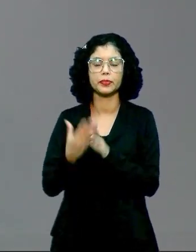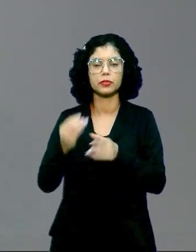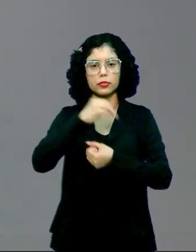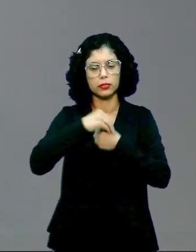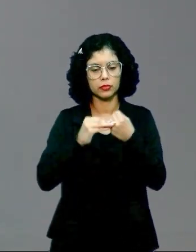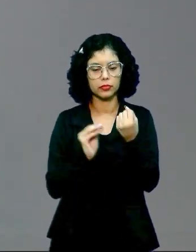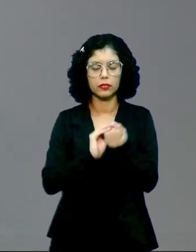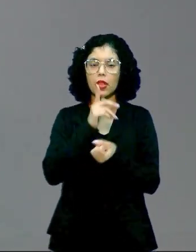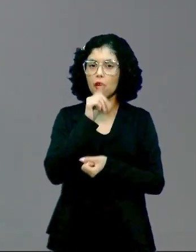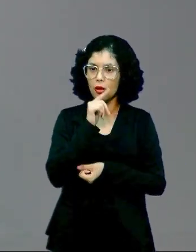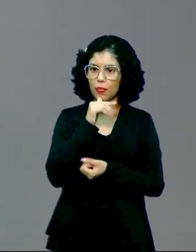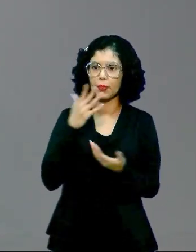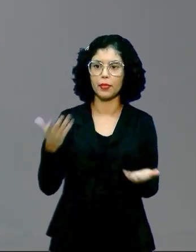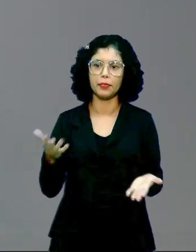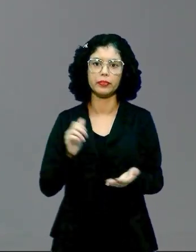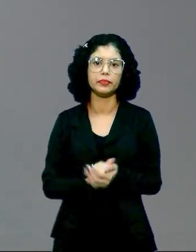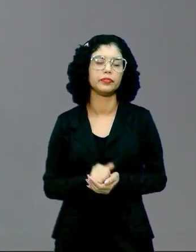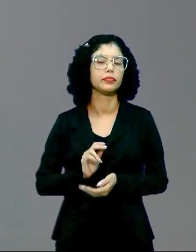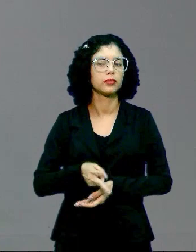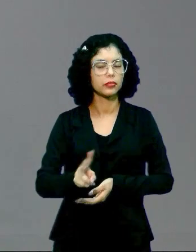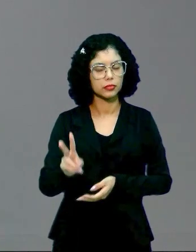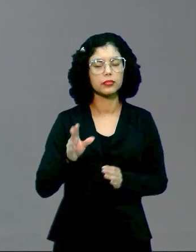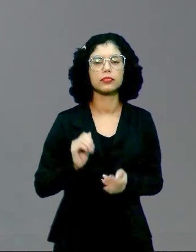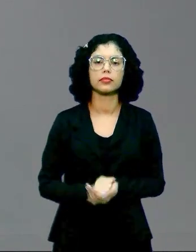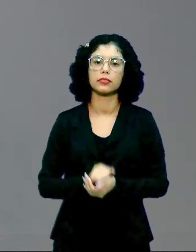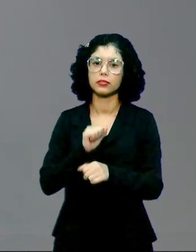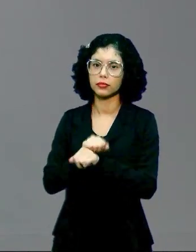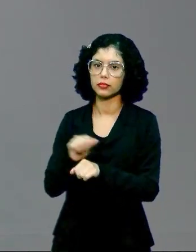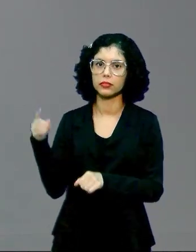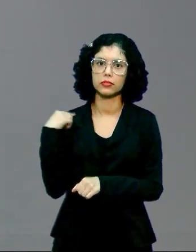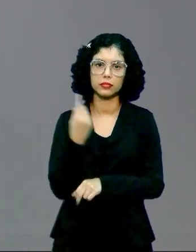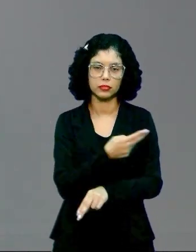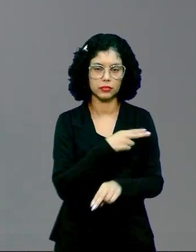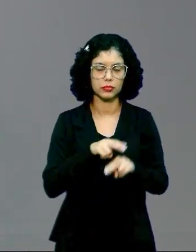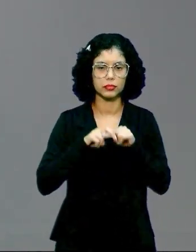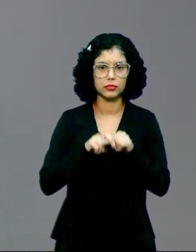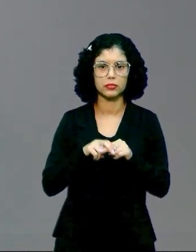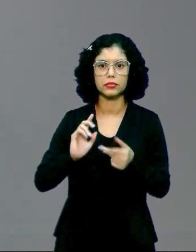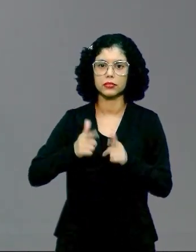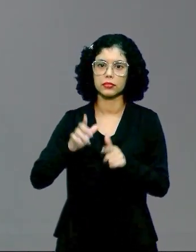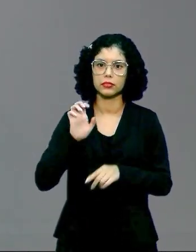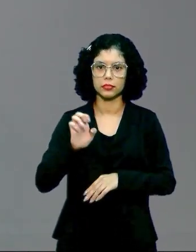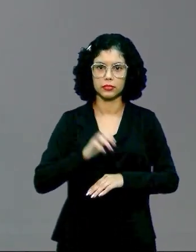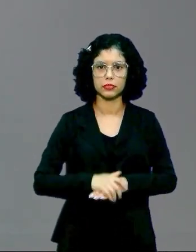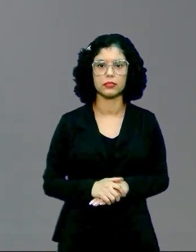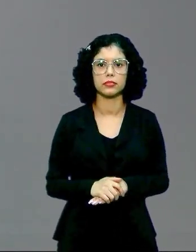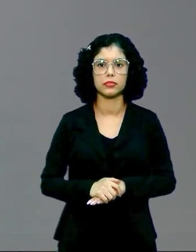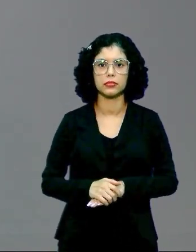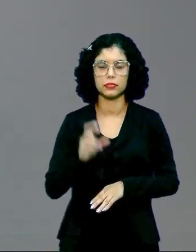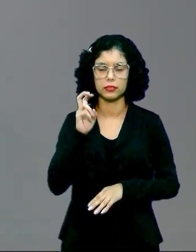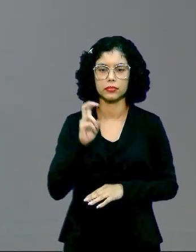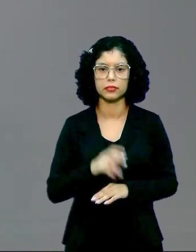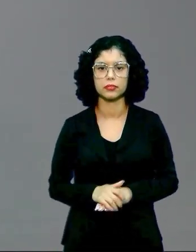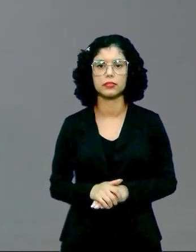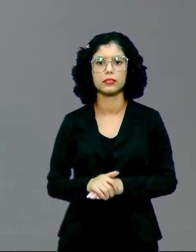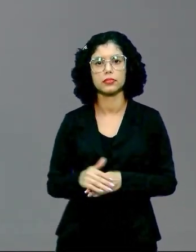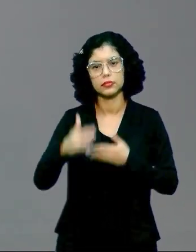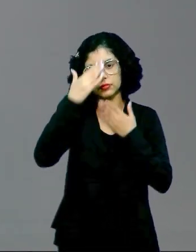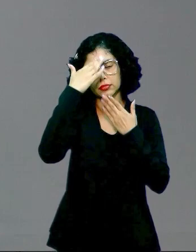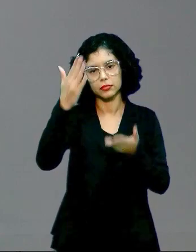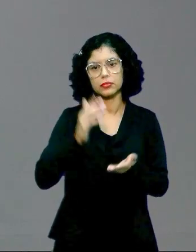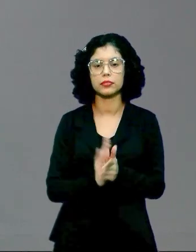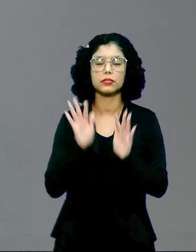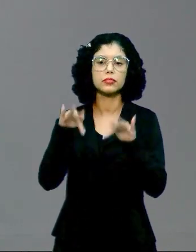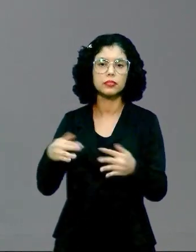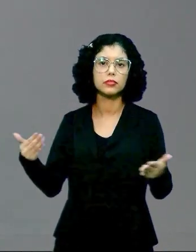Então, esse postulado ele permanece sim intacto, por isso que o nosso gabarito ele é a letra E, o 5. Então, muito obrigado